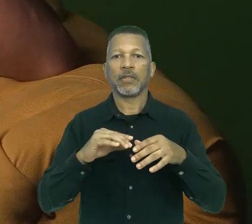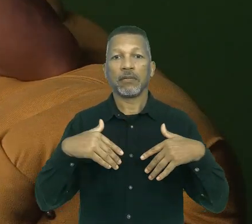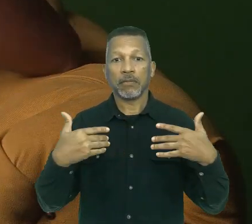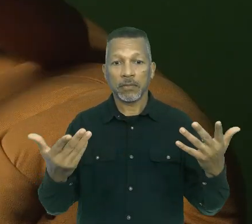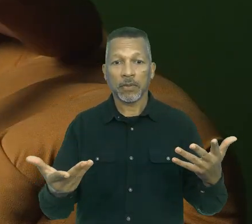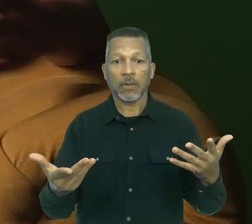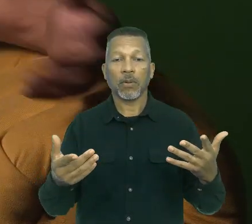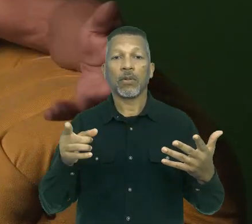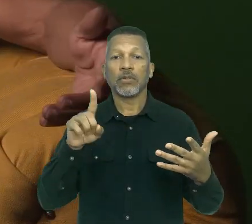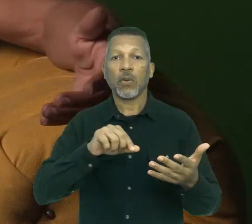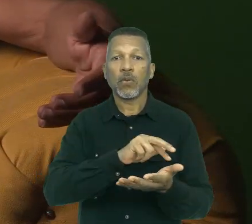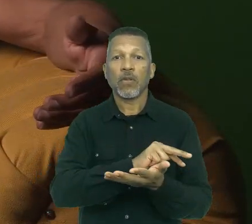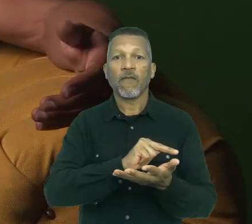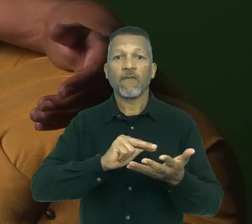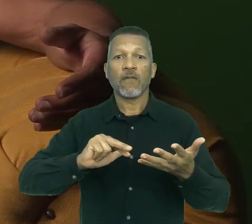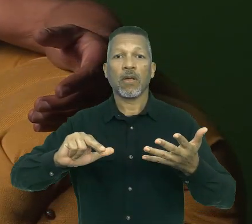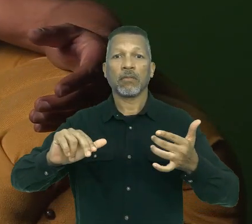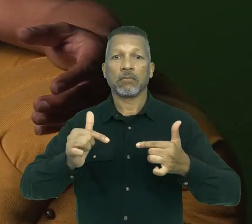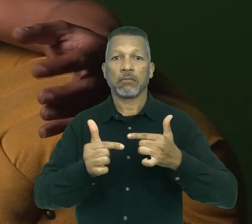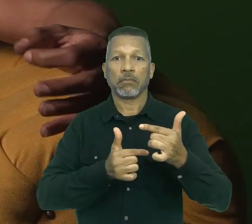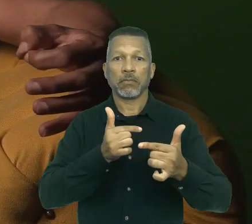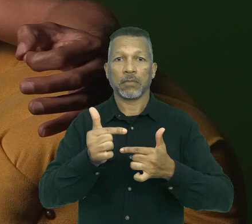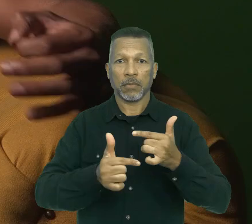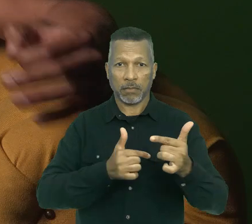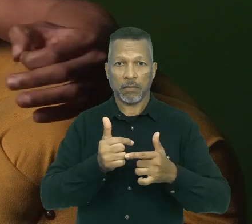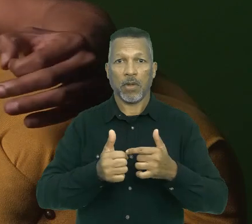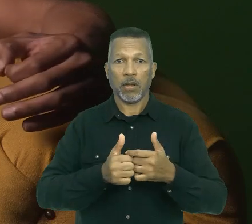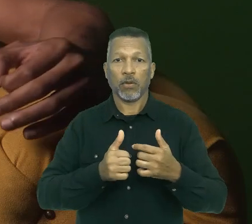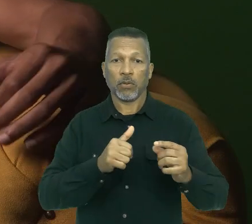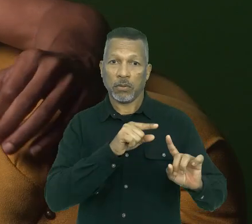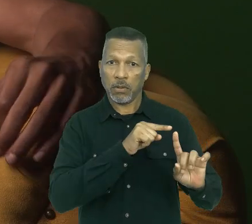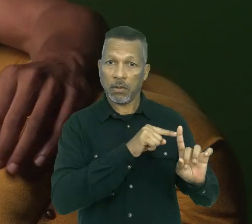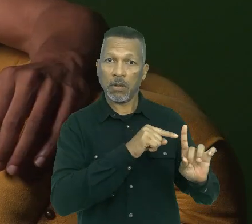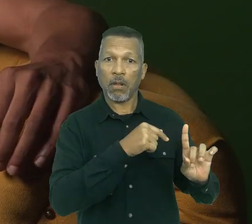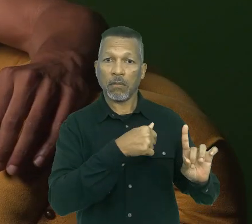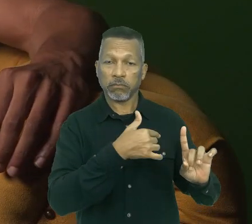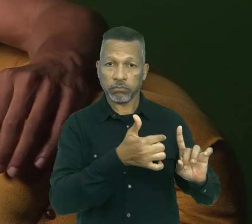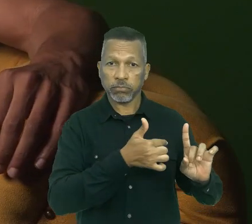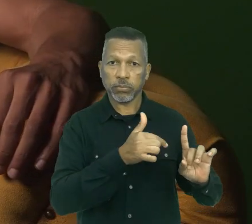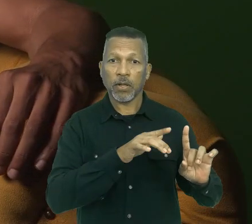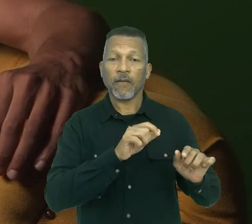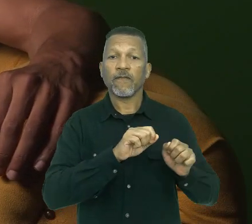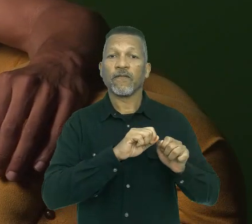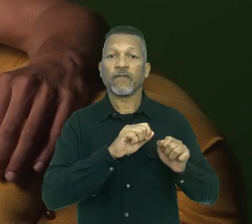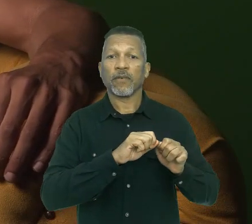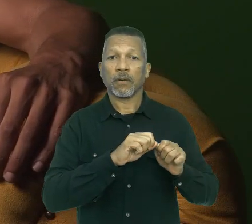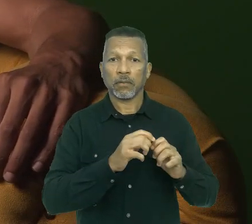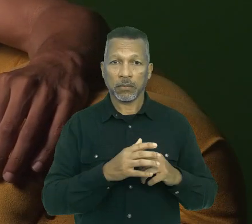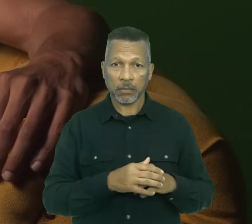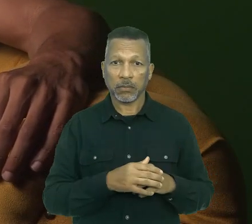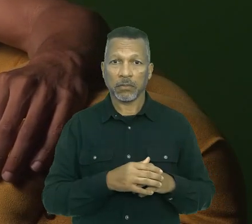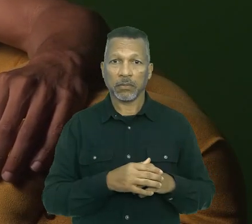são muitas funções que um produtor ele ocupa dentro de uma